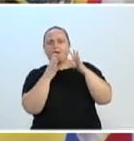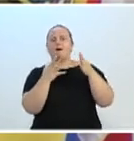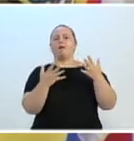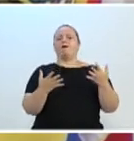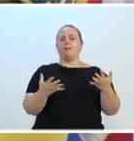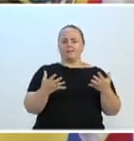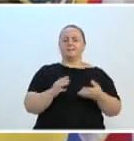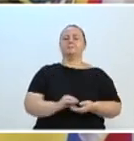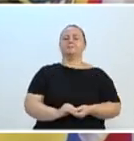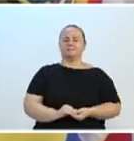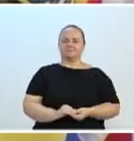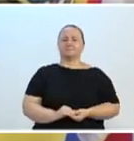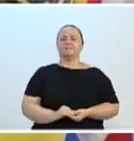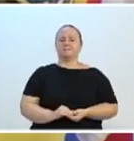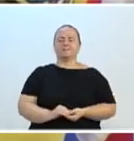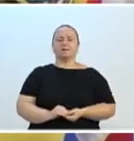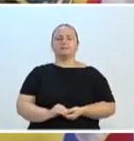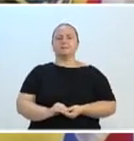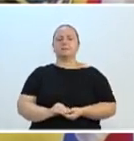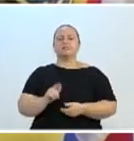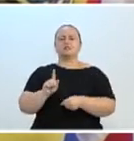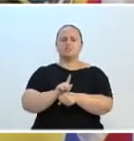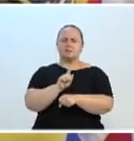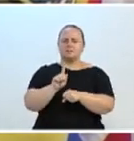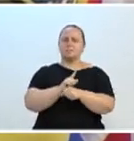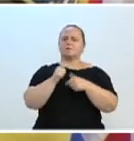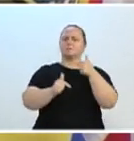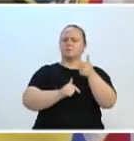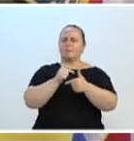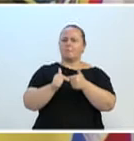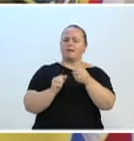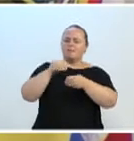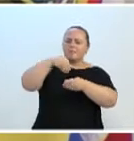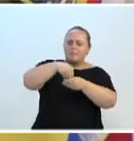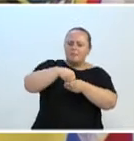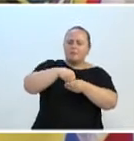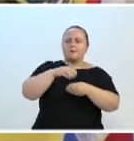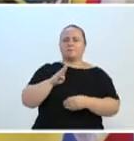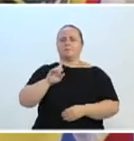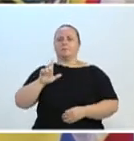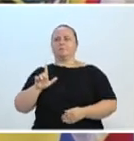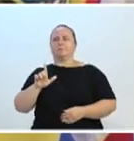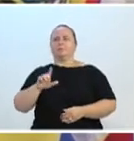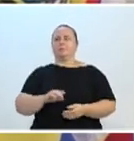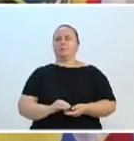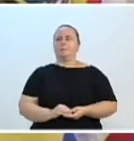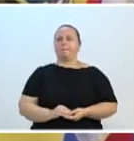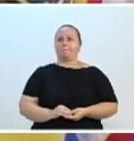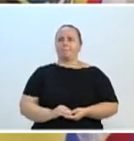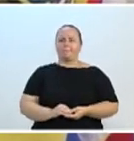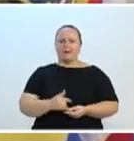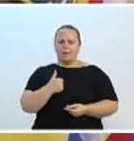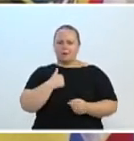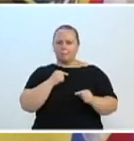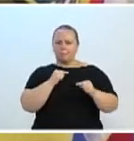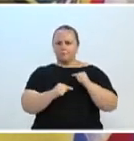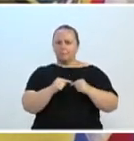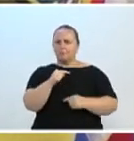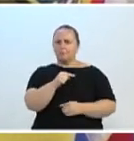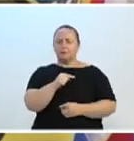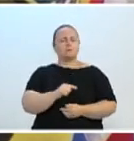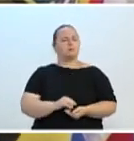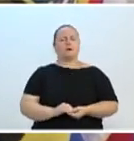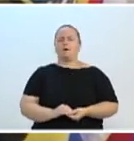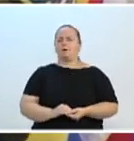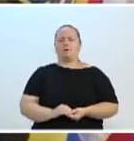na gestão da nossa cidade. Eu não estou me opondo à chapa, mas a chapa